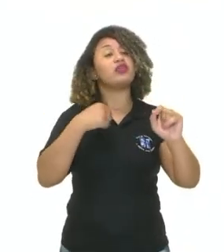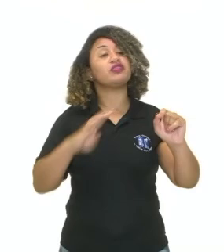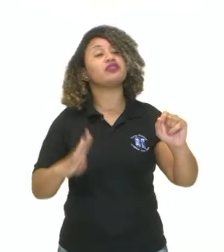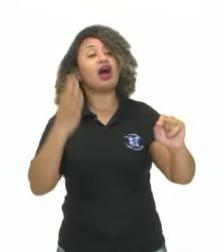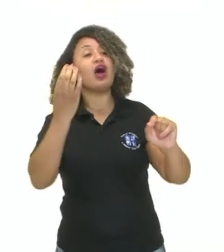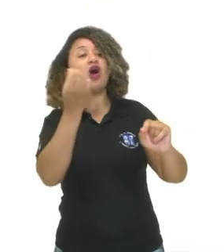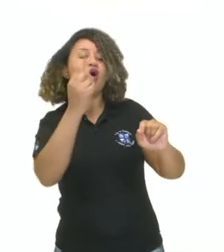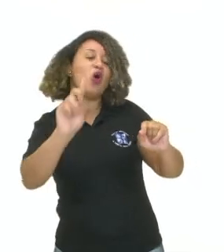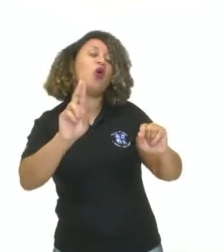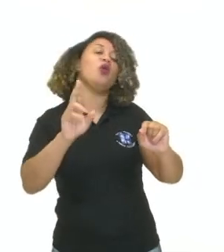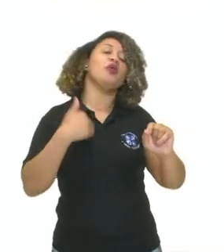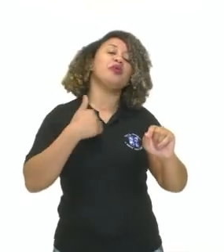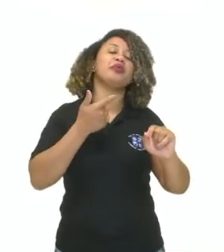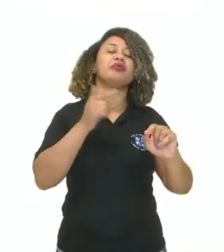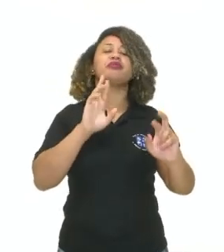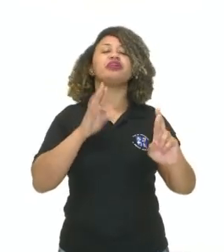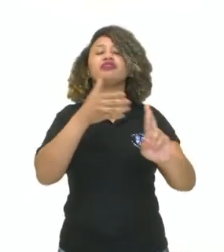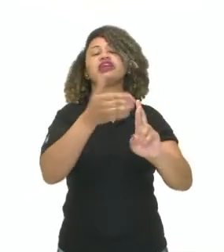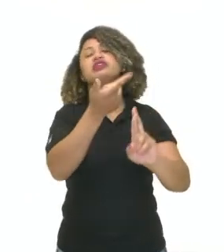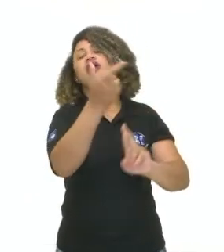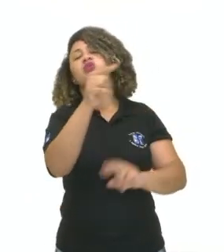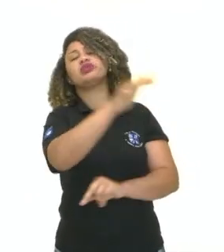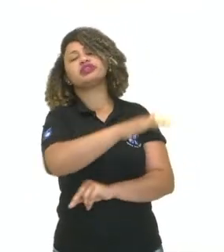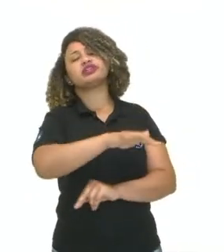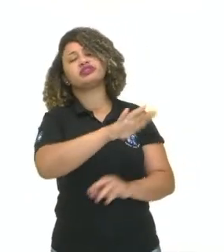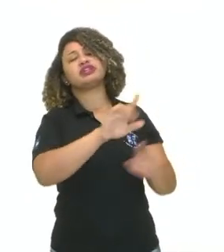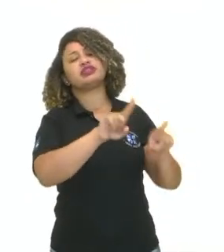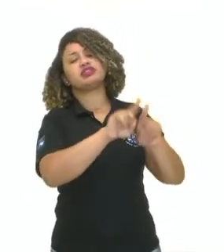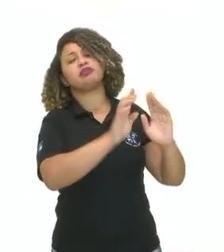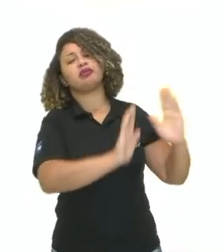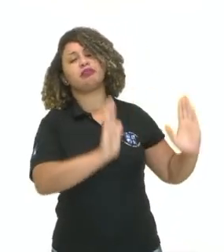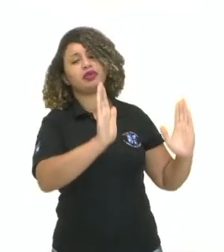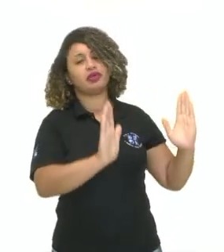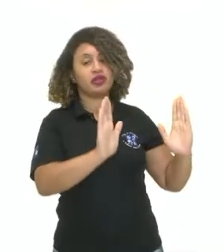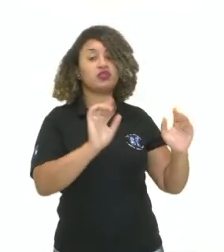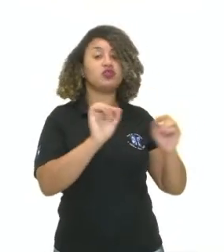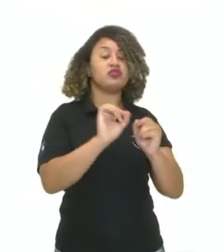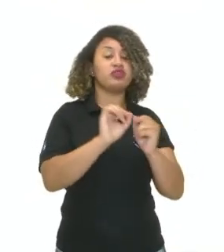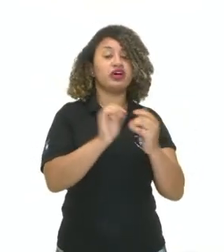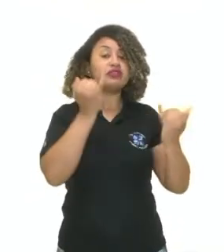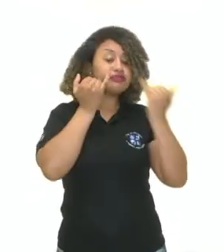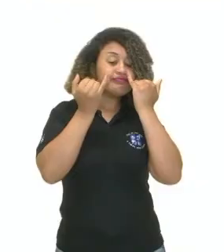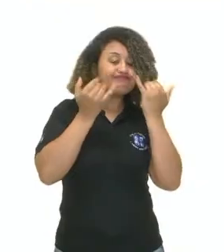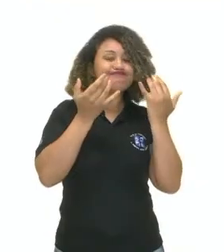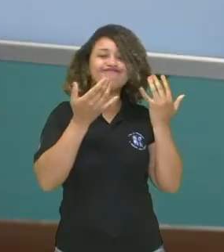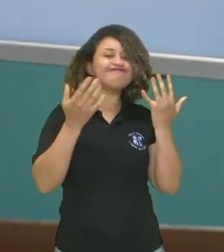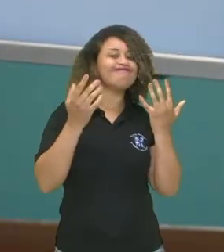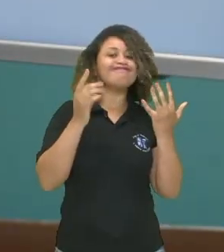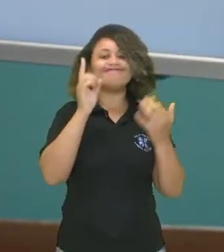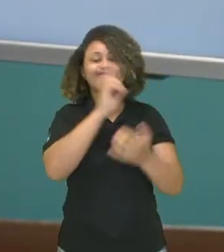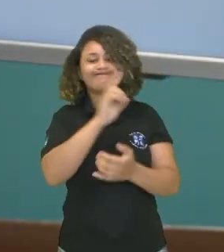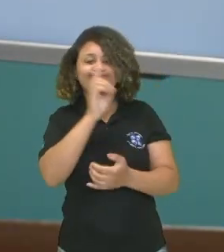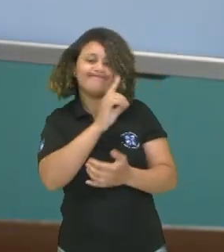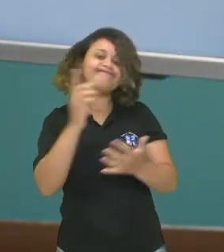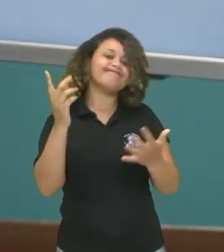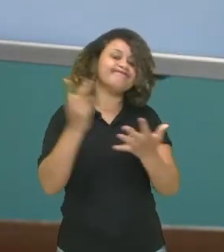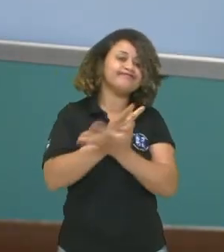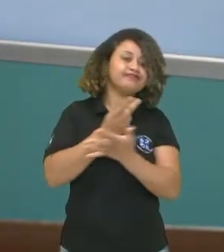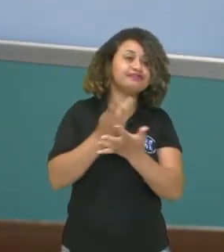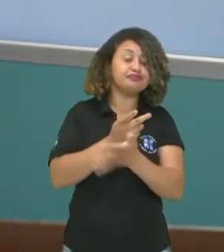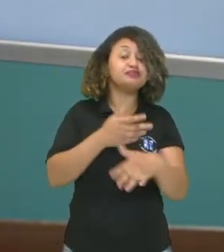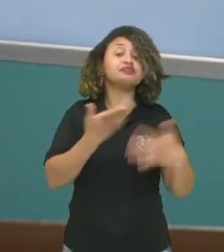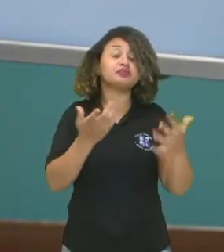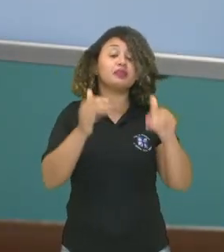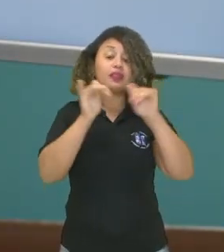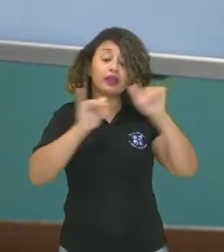referência a outro contexto e data, causando desinformação. Isso mesmo. Então as notícias podem